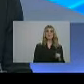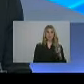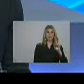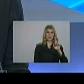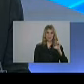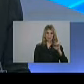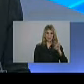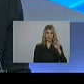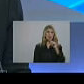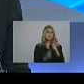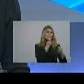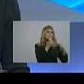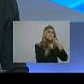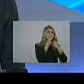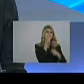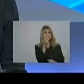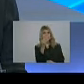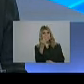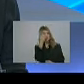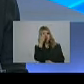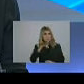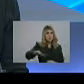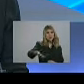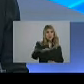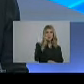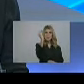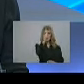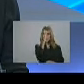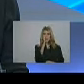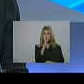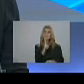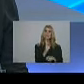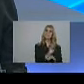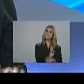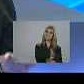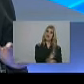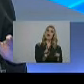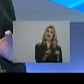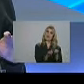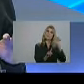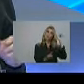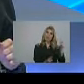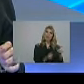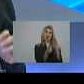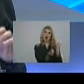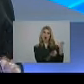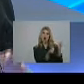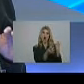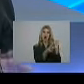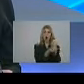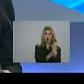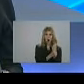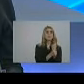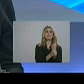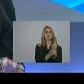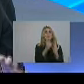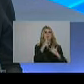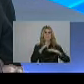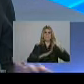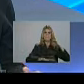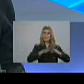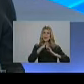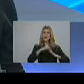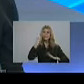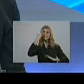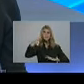que entrevistou 60 pessoas no Brasil, e o nosso projeto de segurança ele tem as melhores práticas